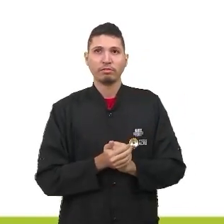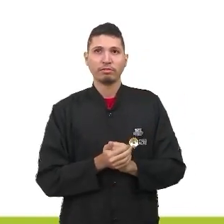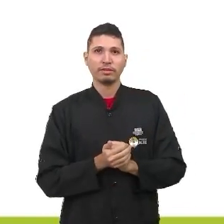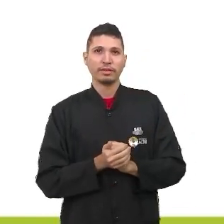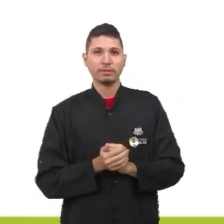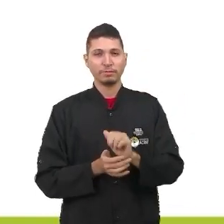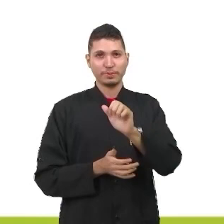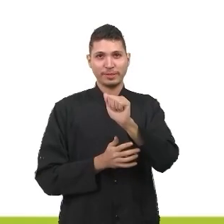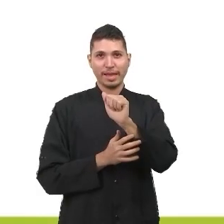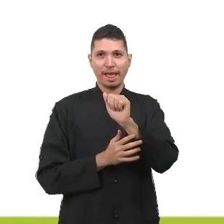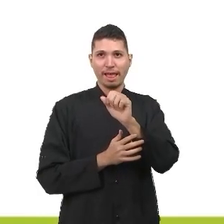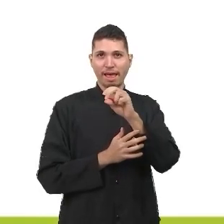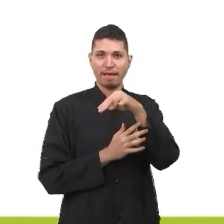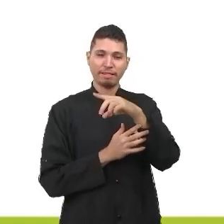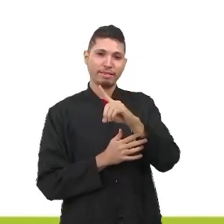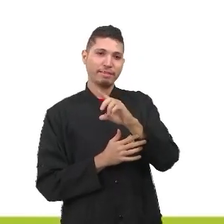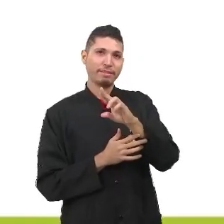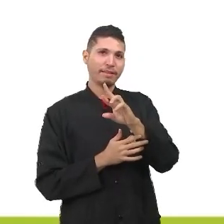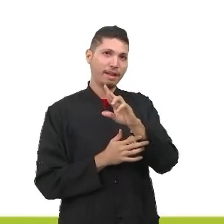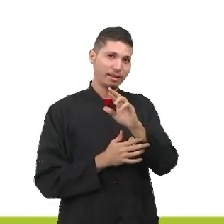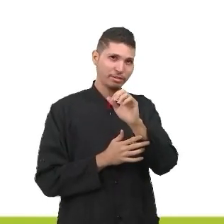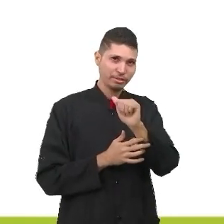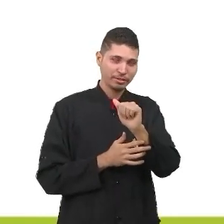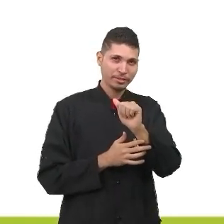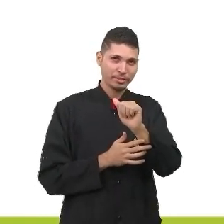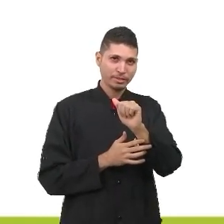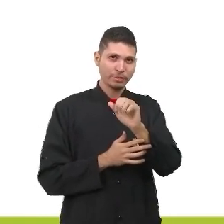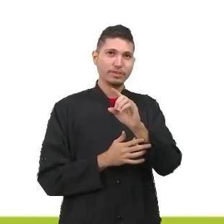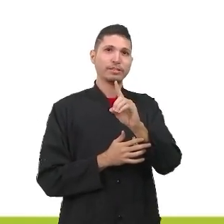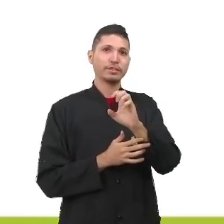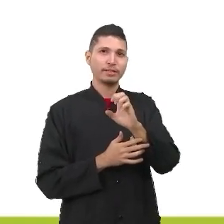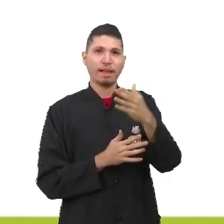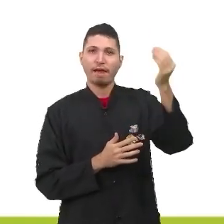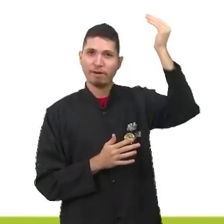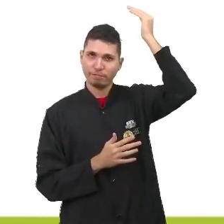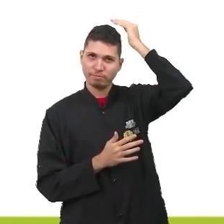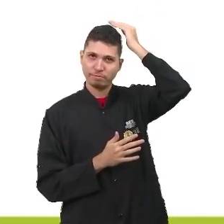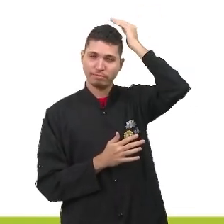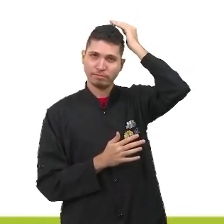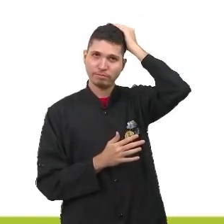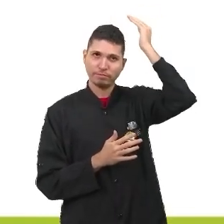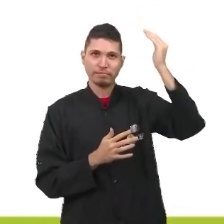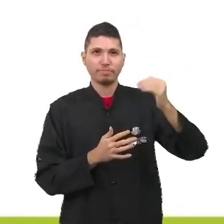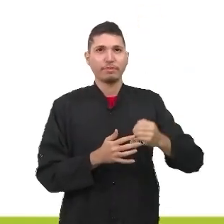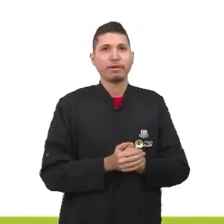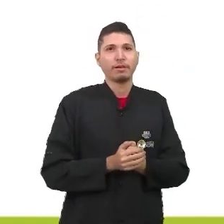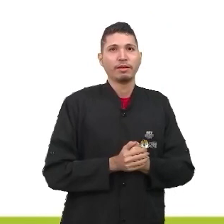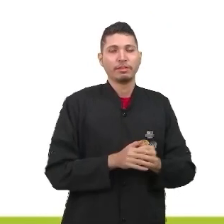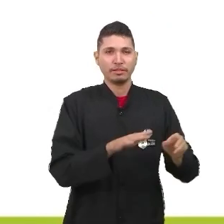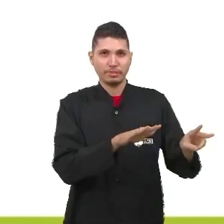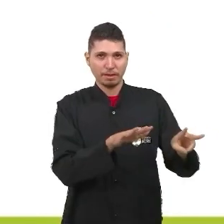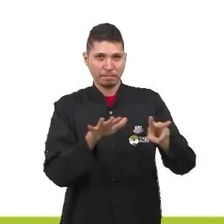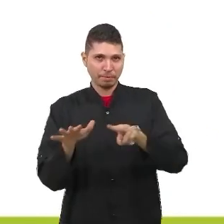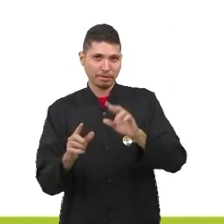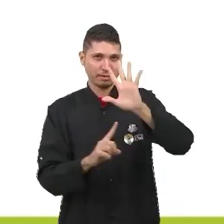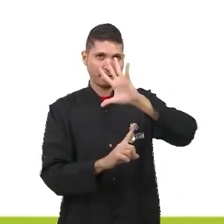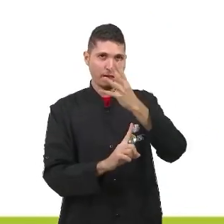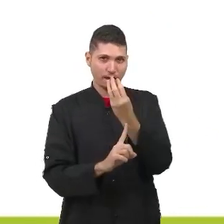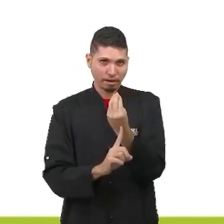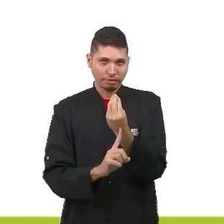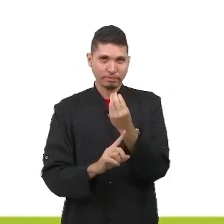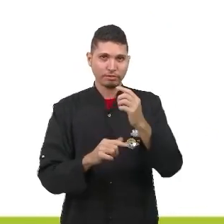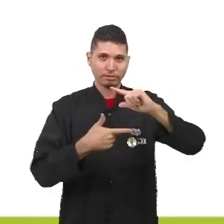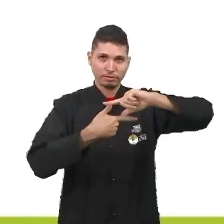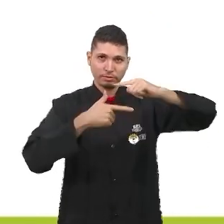nós chamamos, e a Anita Malfatti. Vamos lá? Semana de Arte Moderna, né, que aconteceu